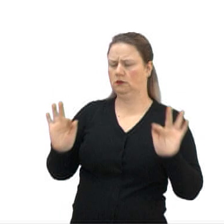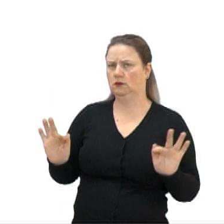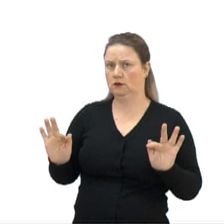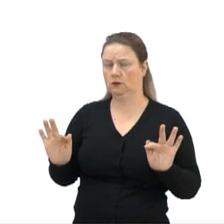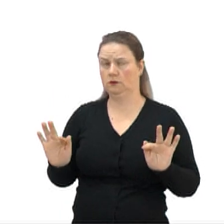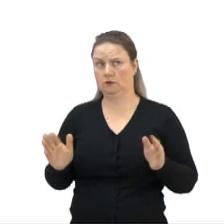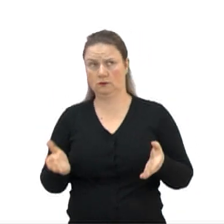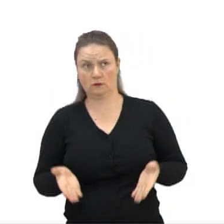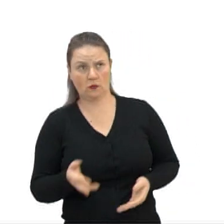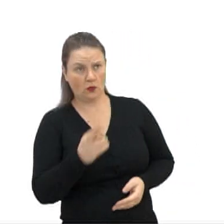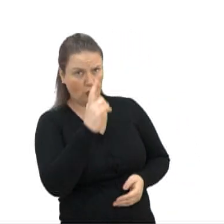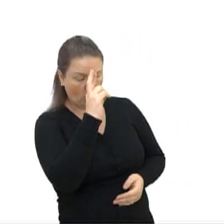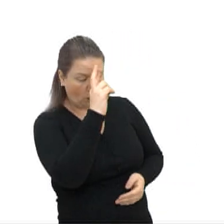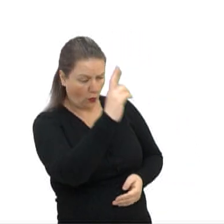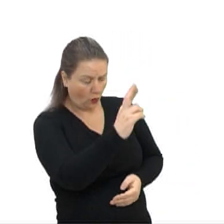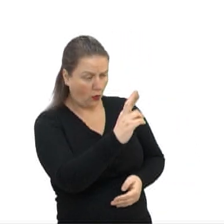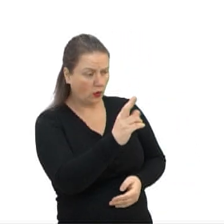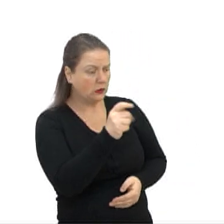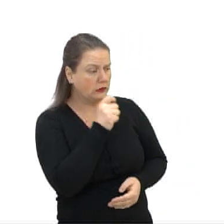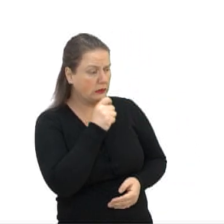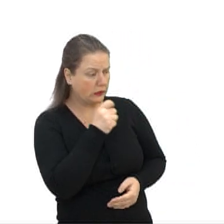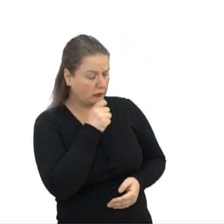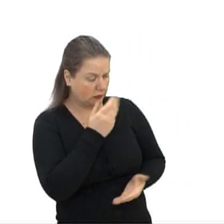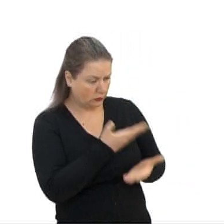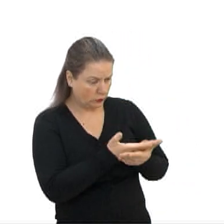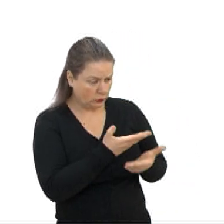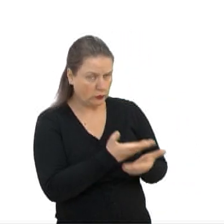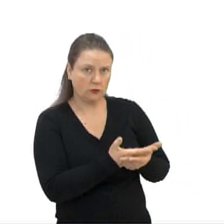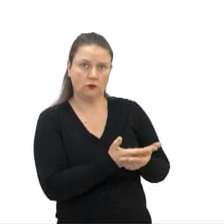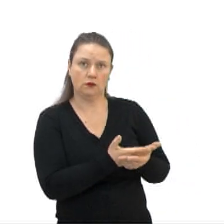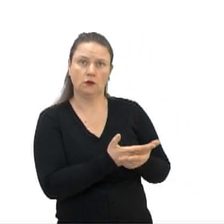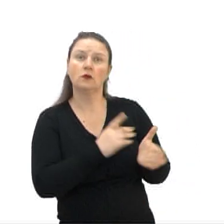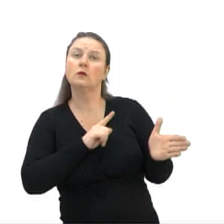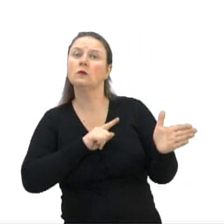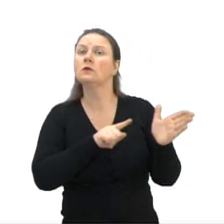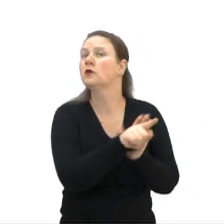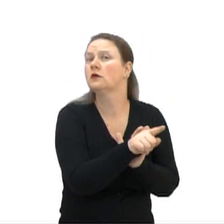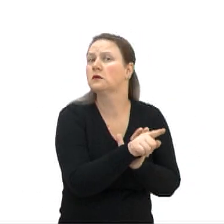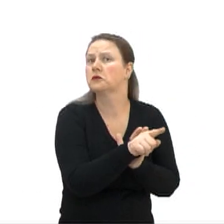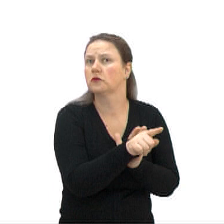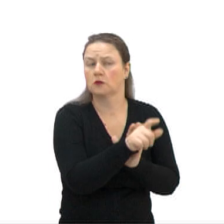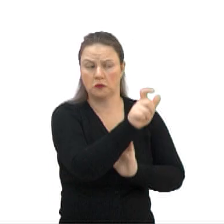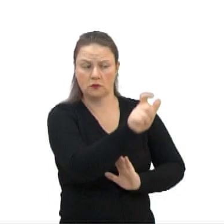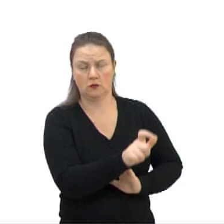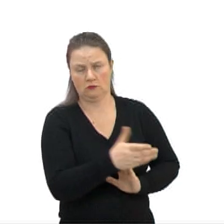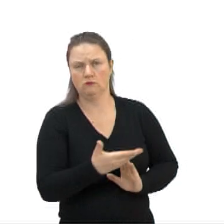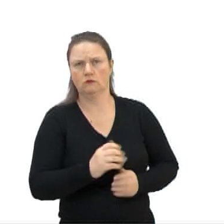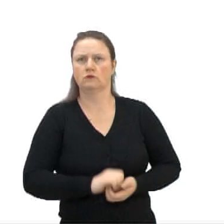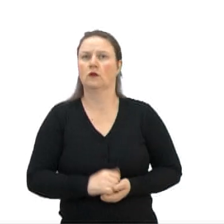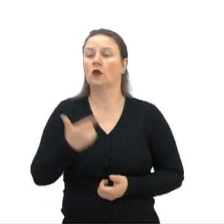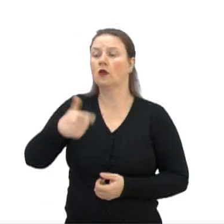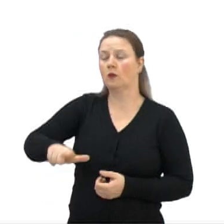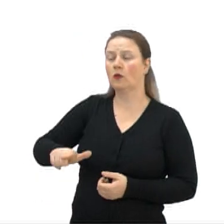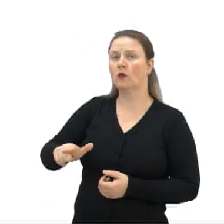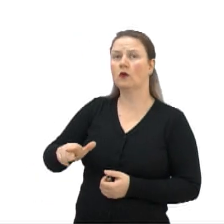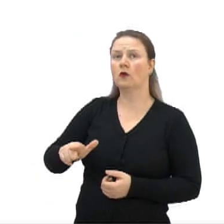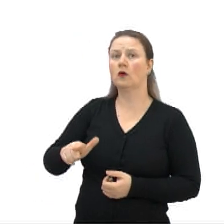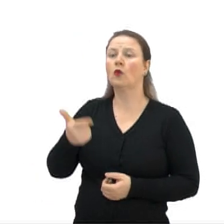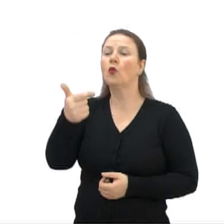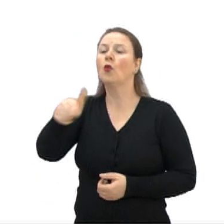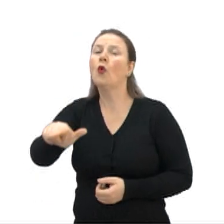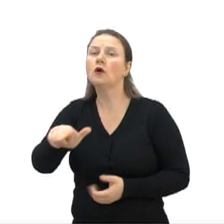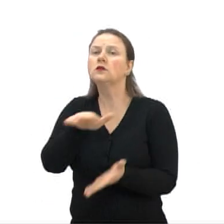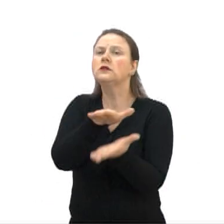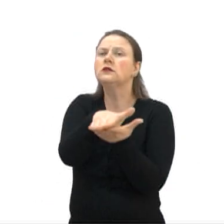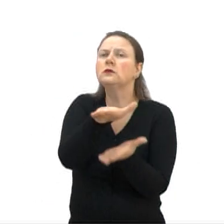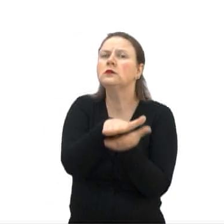senhor, senhora, ainda está estudando? Foi uma pergunta feita pela pesquisa. Depois, a próxima edição